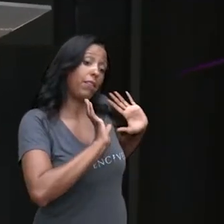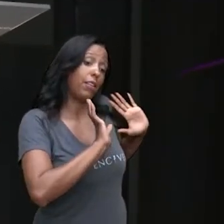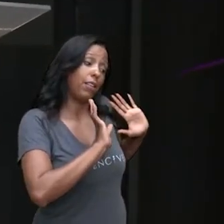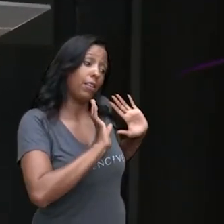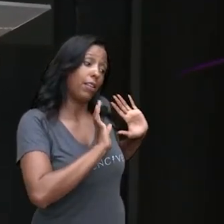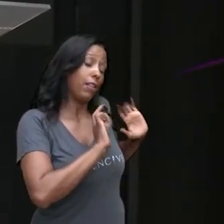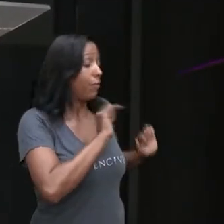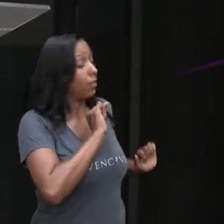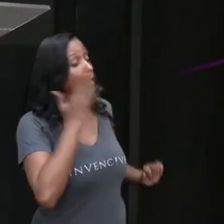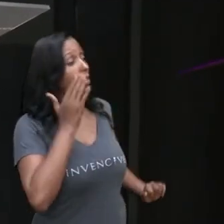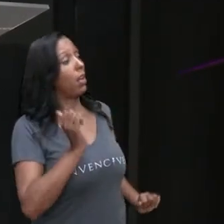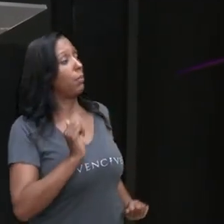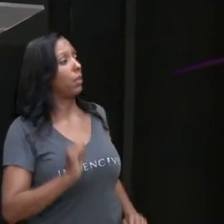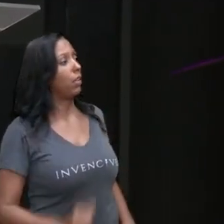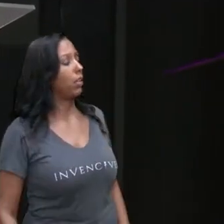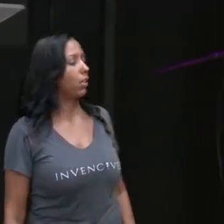mais alguém lá.